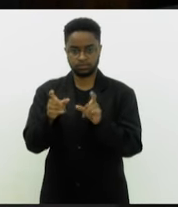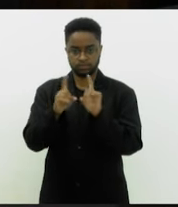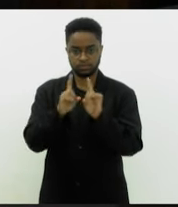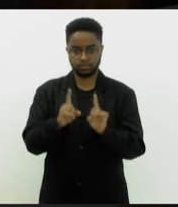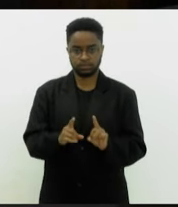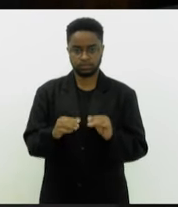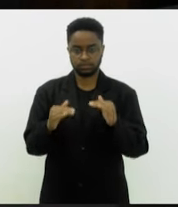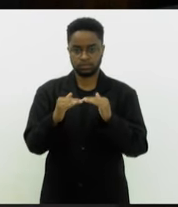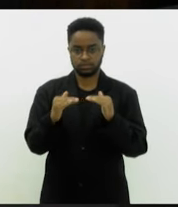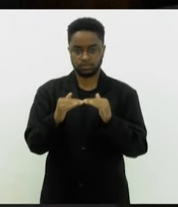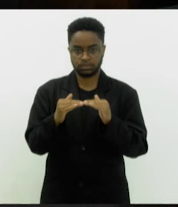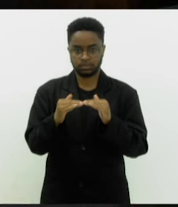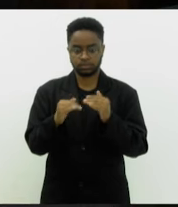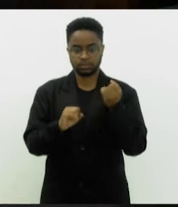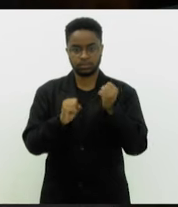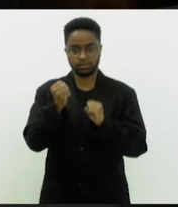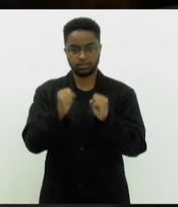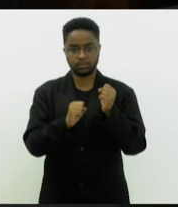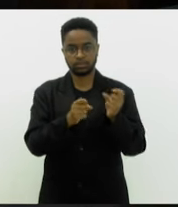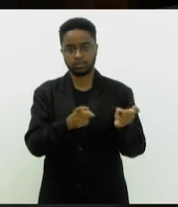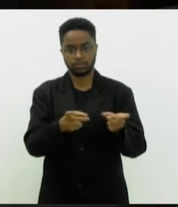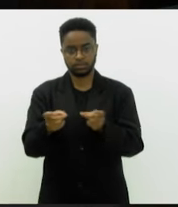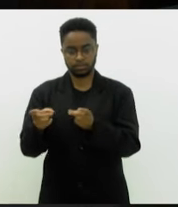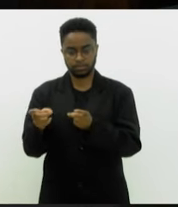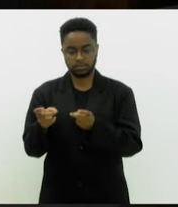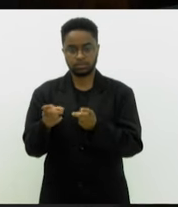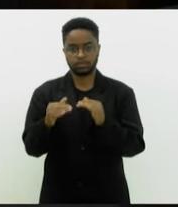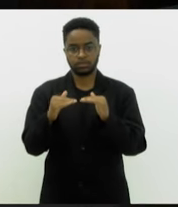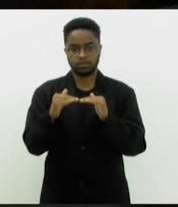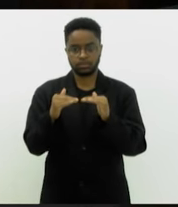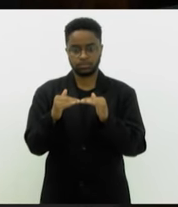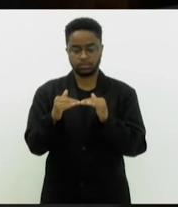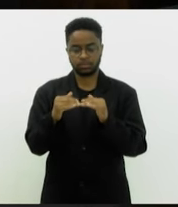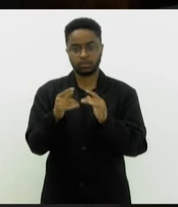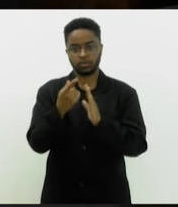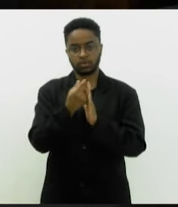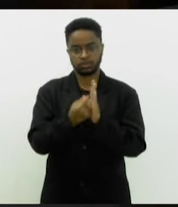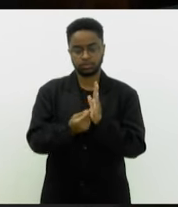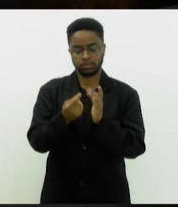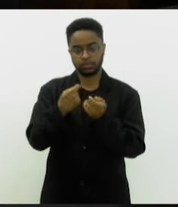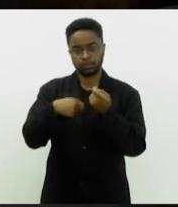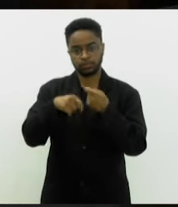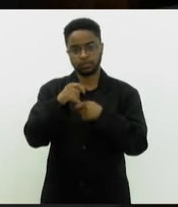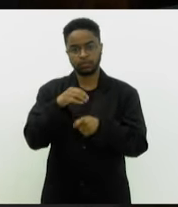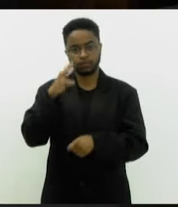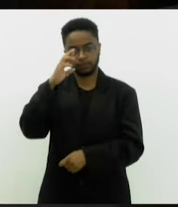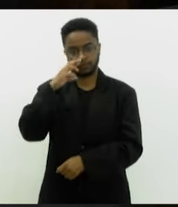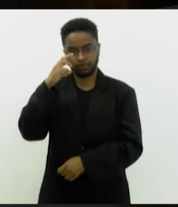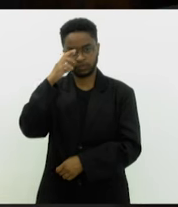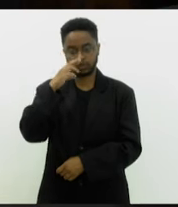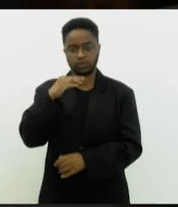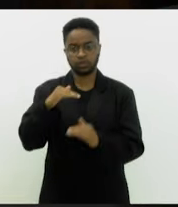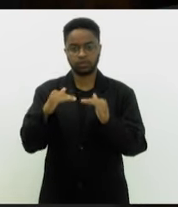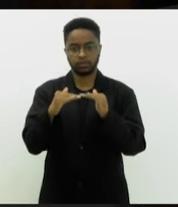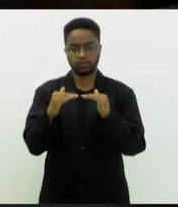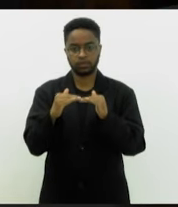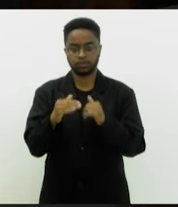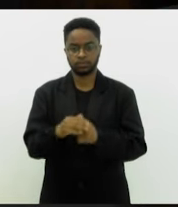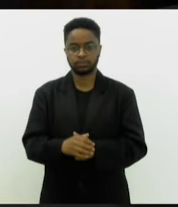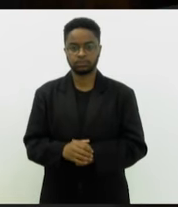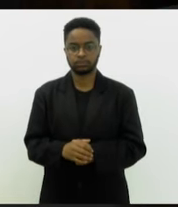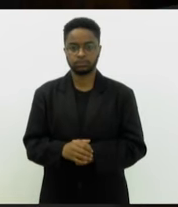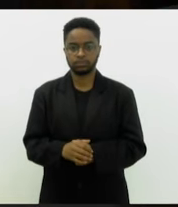deficiência, favorável. De Indústria e Comércio, favorável. De Orçamento, Finanças, Fiscalização Financeira e Controle,